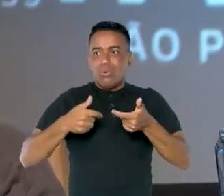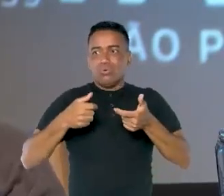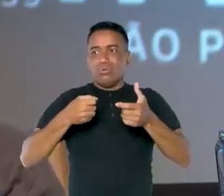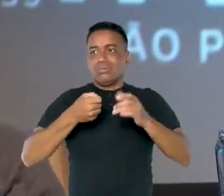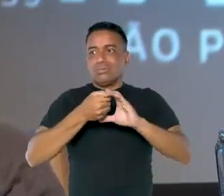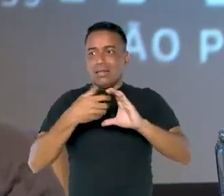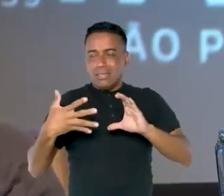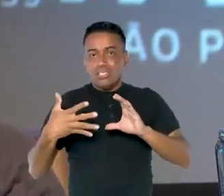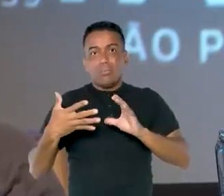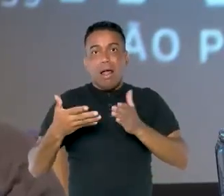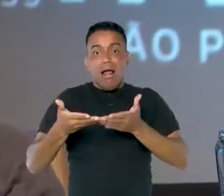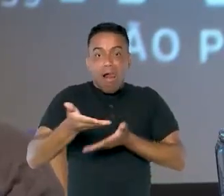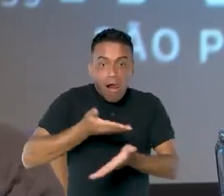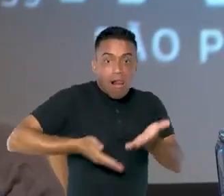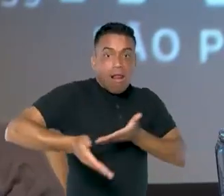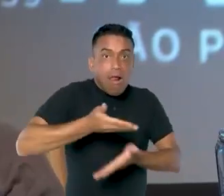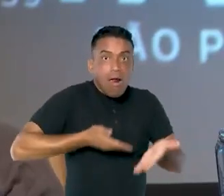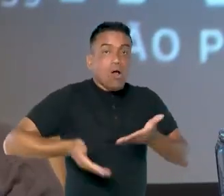transmitir alguma coisa.